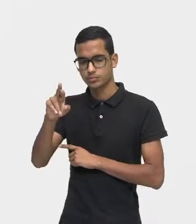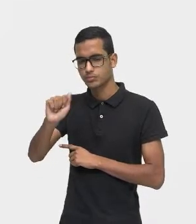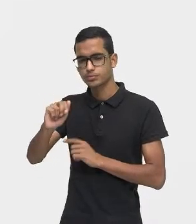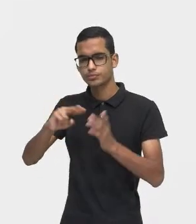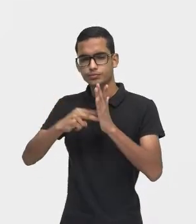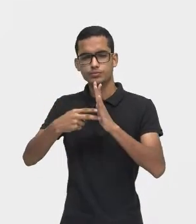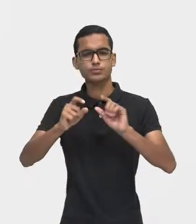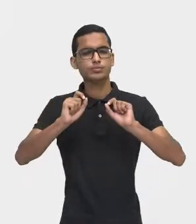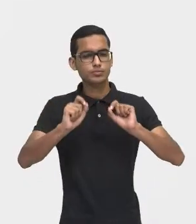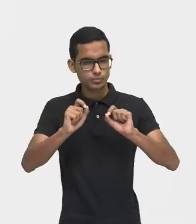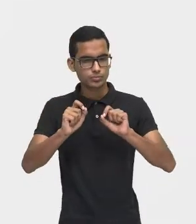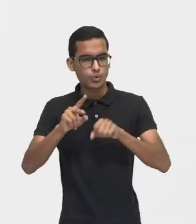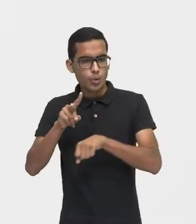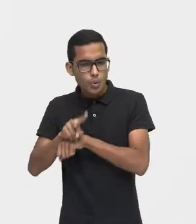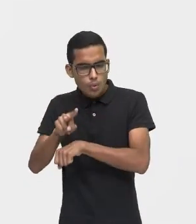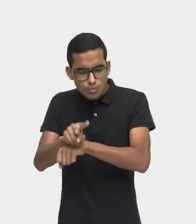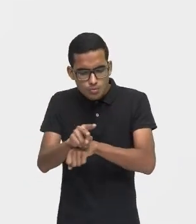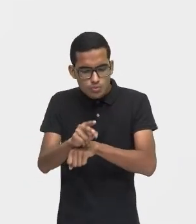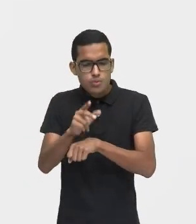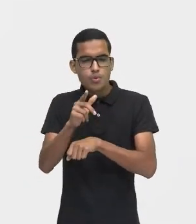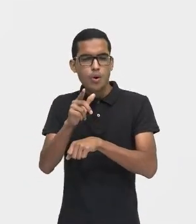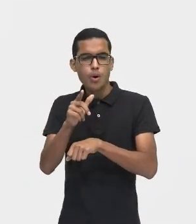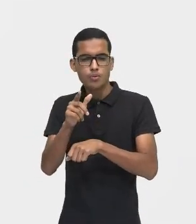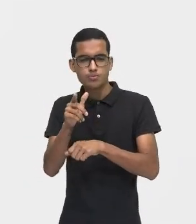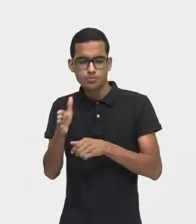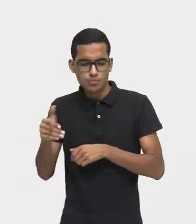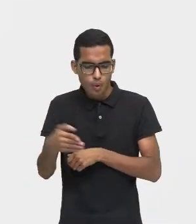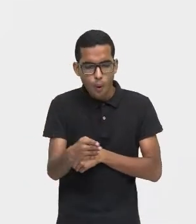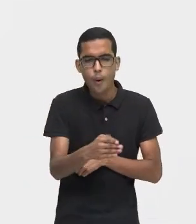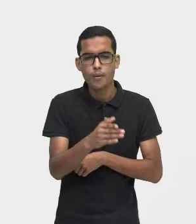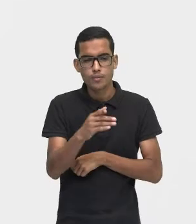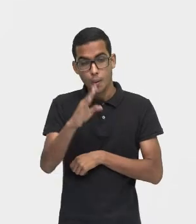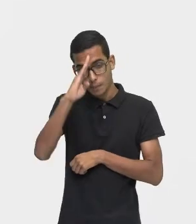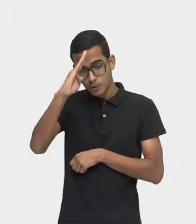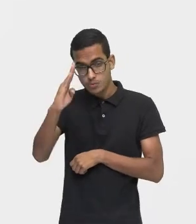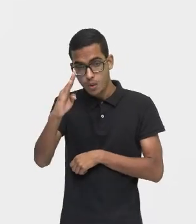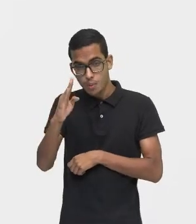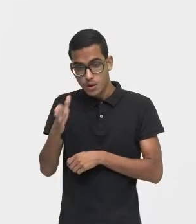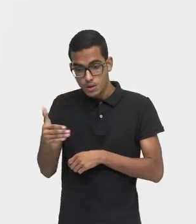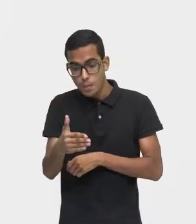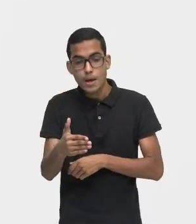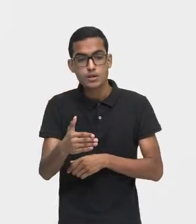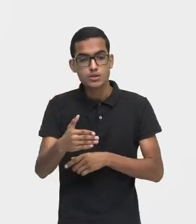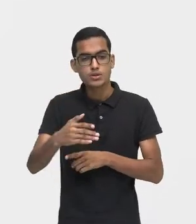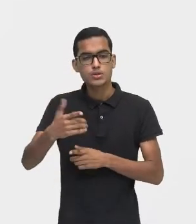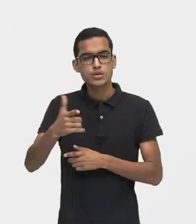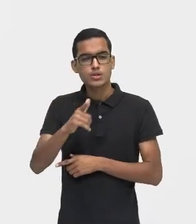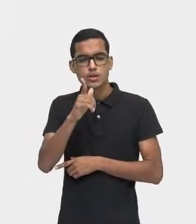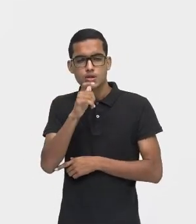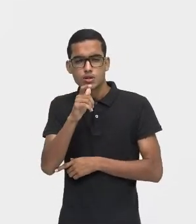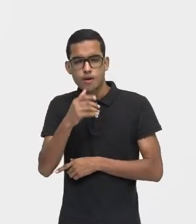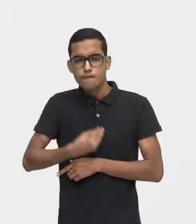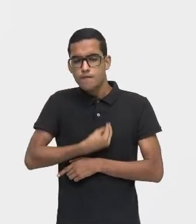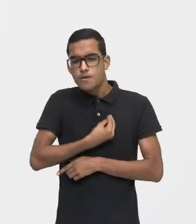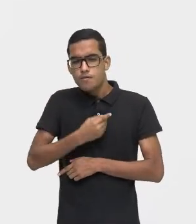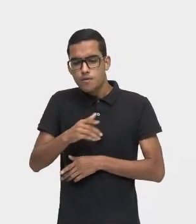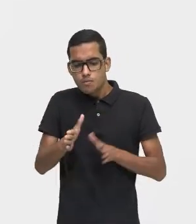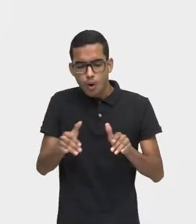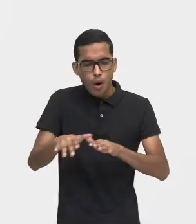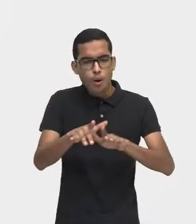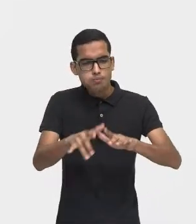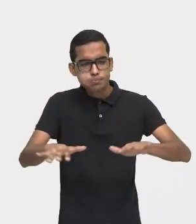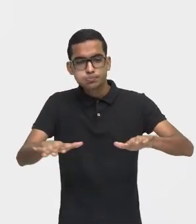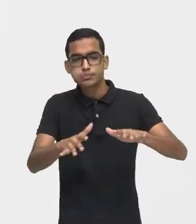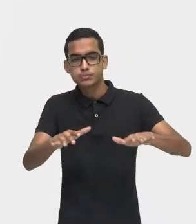ser o quê? O cultivo de peixes, principalmente aí de água doce, tá? Que produz aí mais do que qualquer